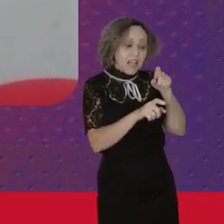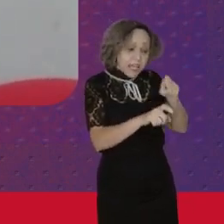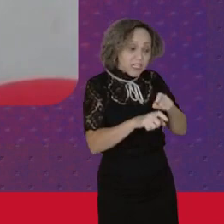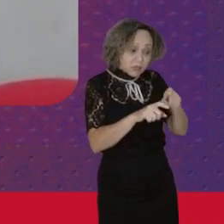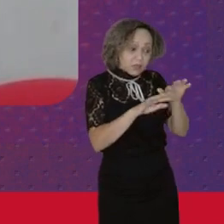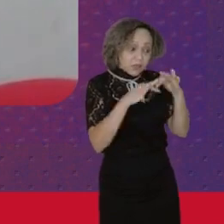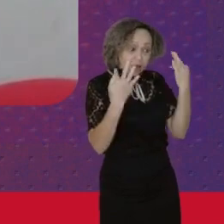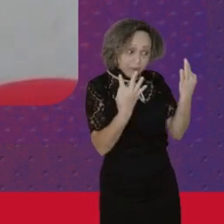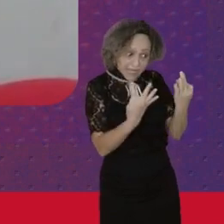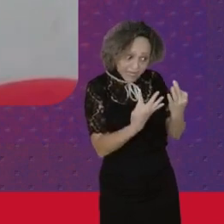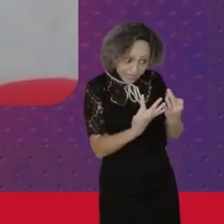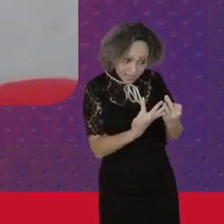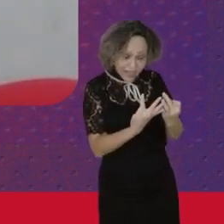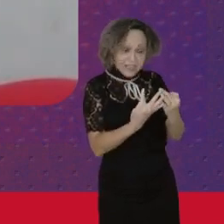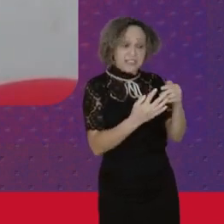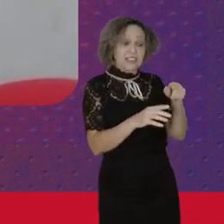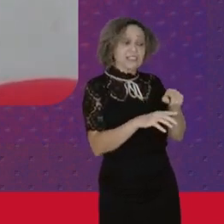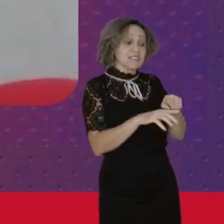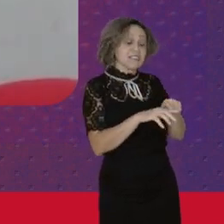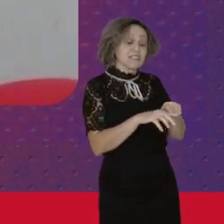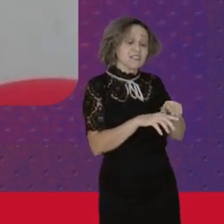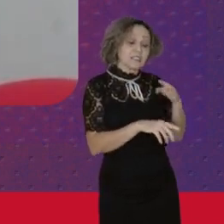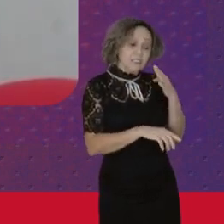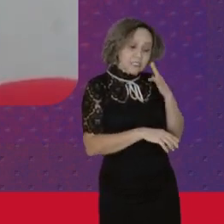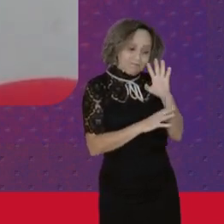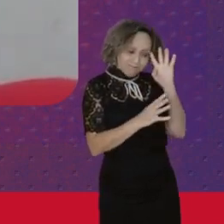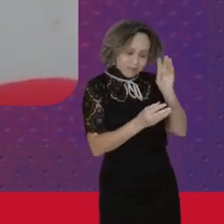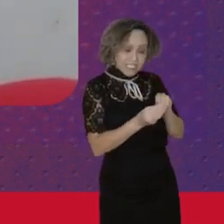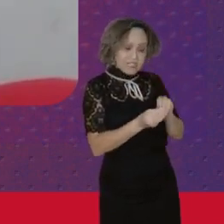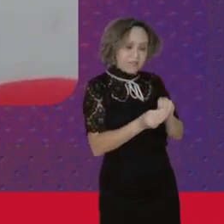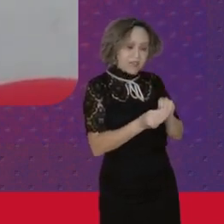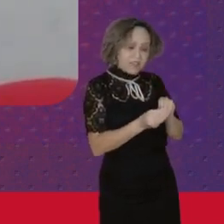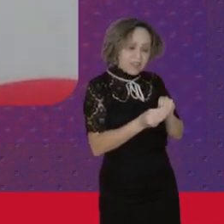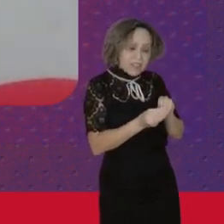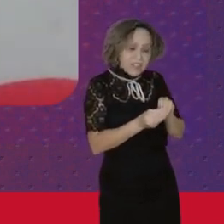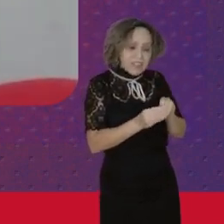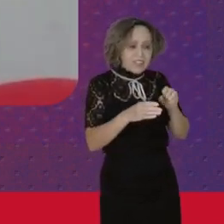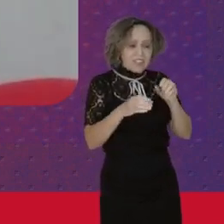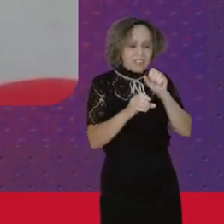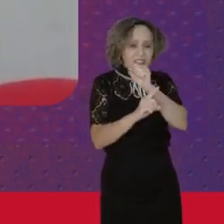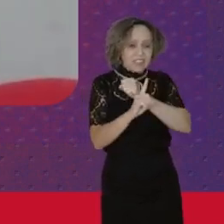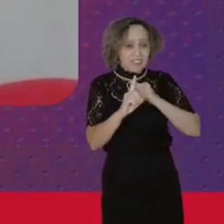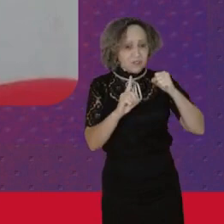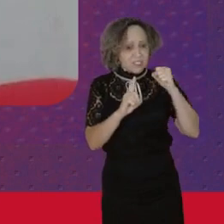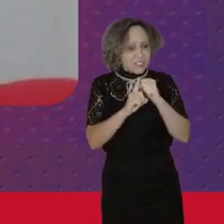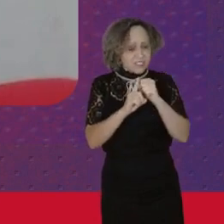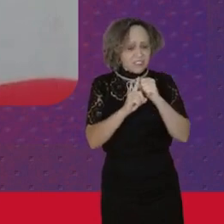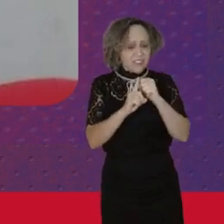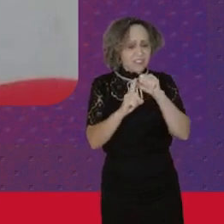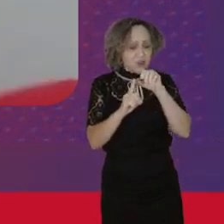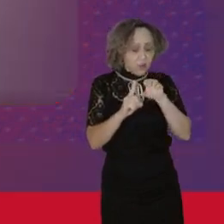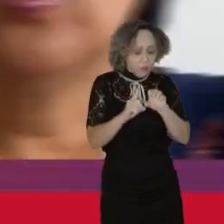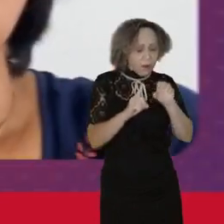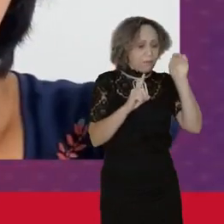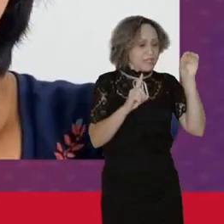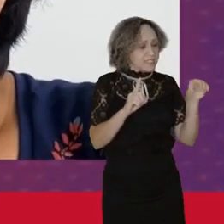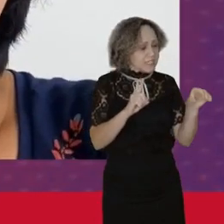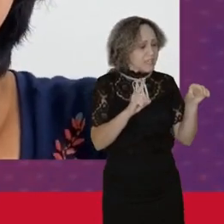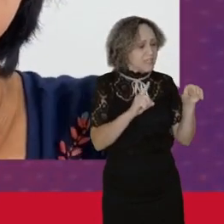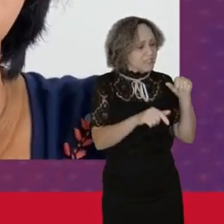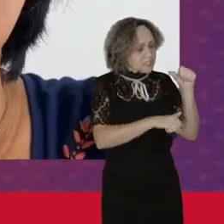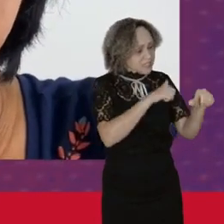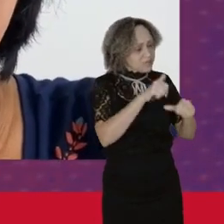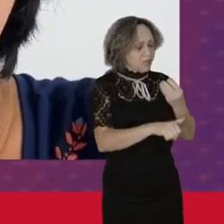é, de fato, uma parcela da sociedade que transforma a vida mesmo das pessoas. O